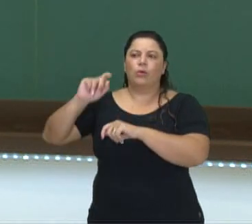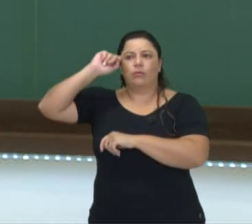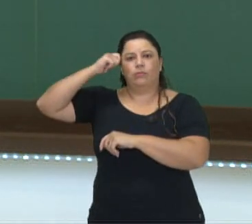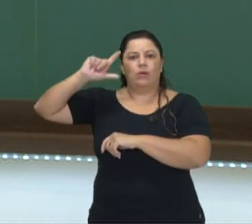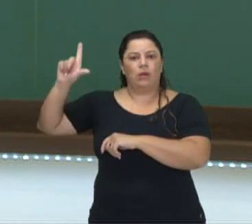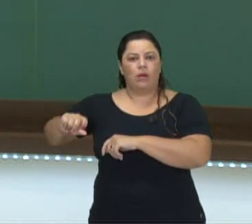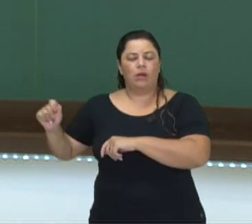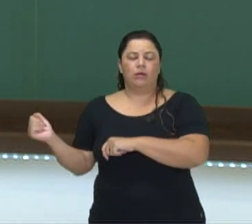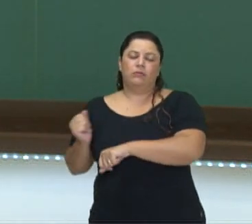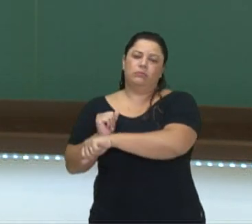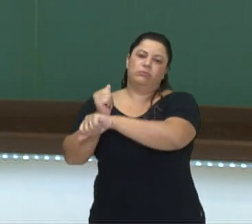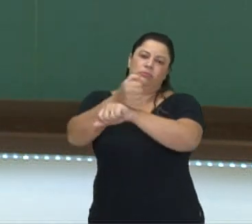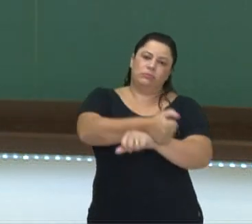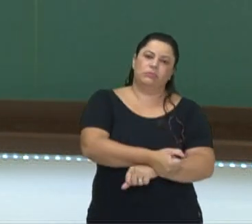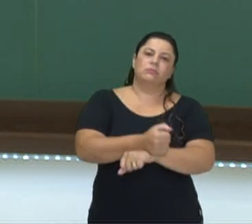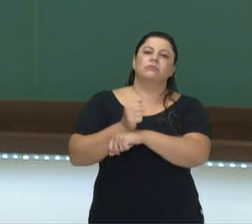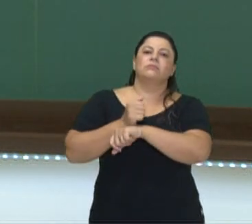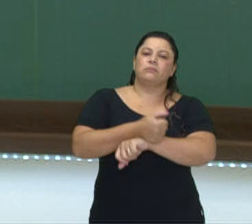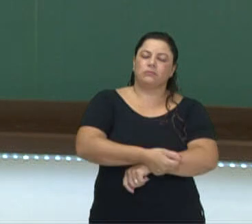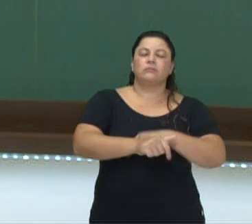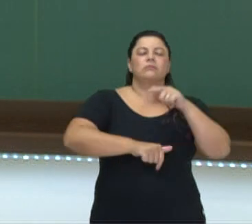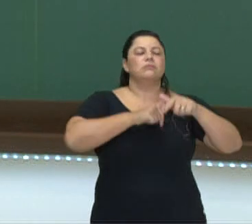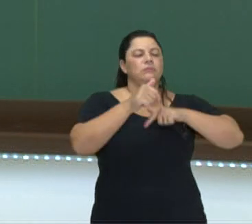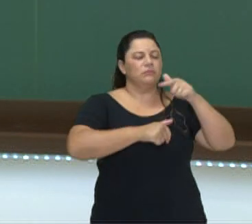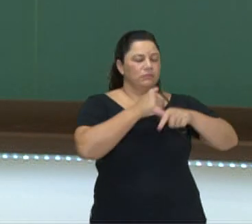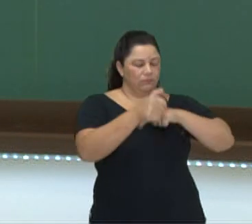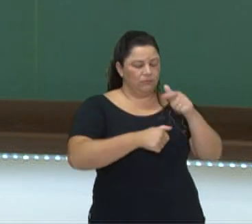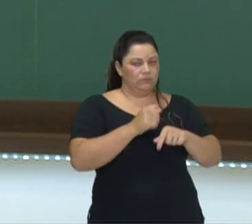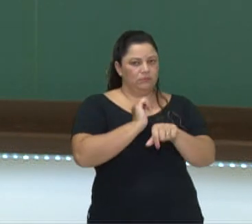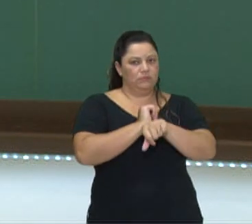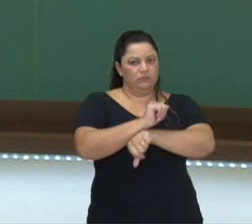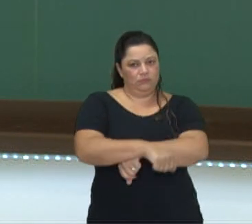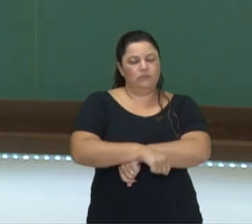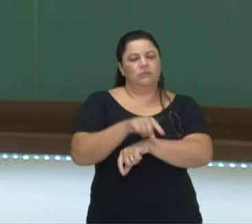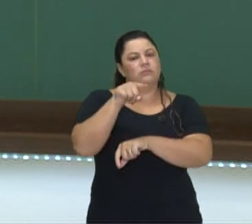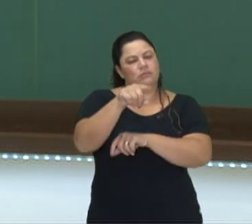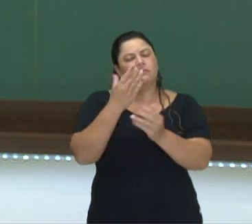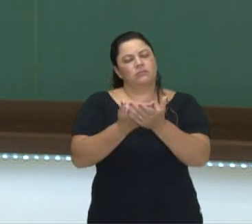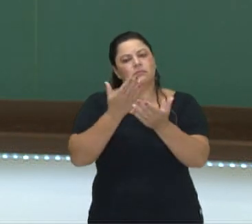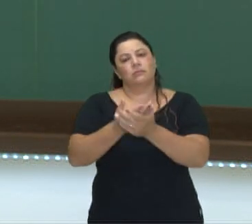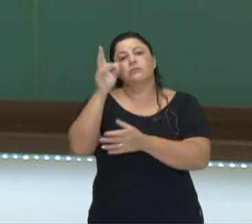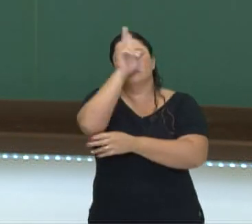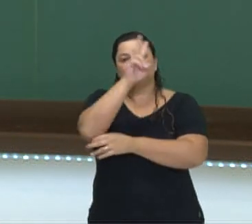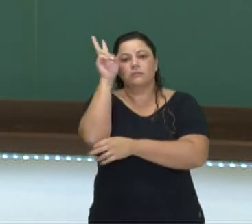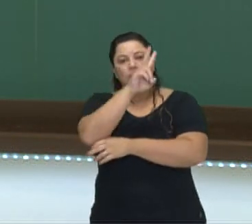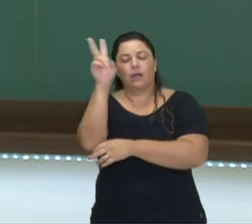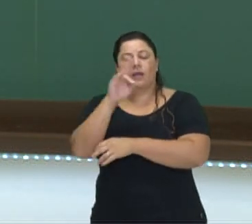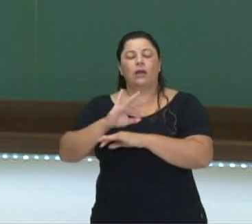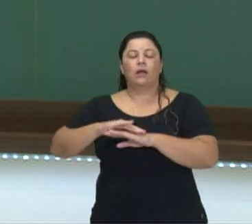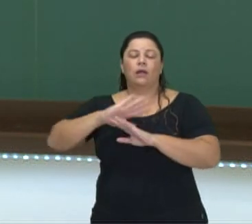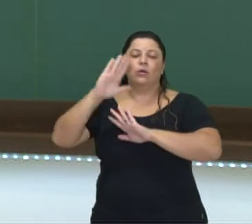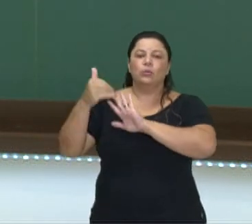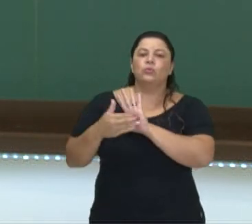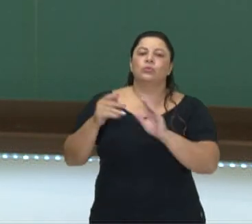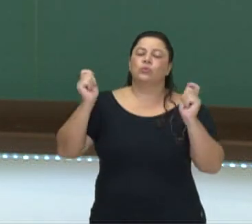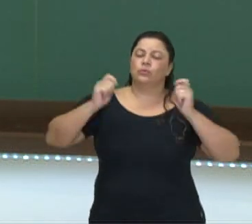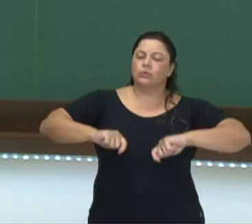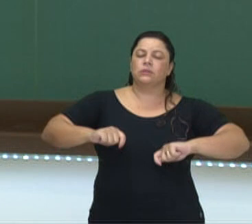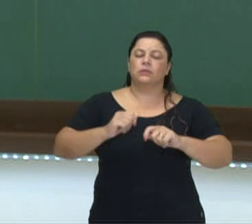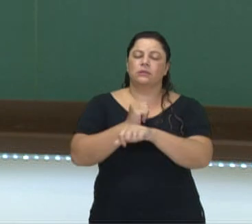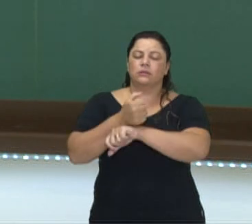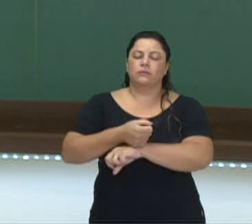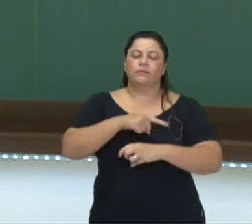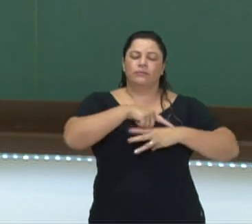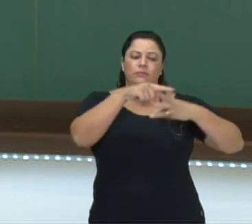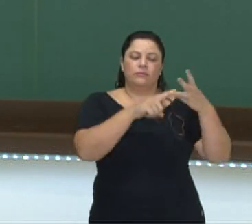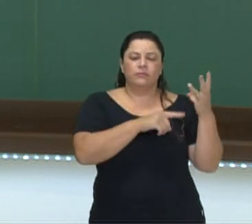trabalho escravo, que vocês estudam bastante lá em história, toda essa questão da escravidão no Brasil. Então, os 3 grupos principais ali